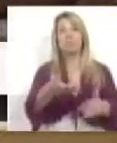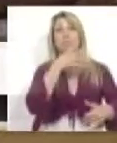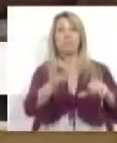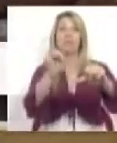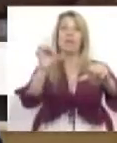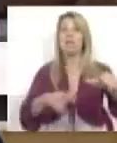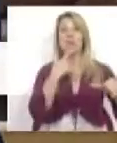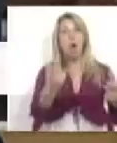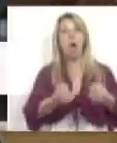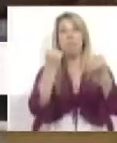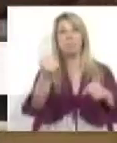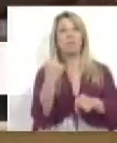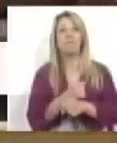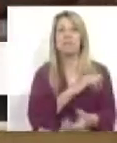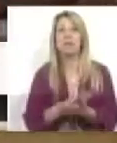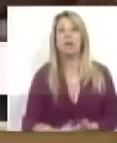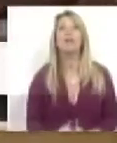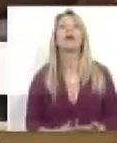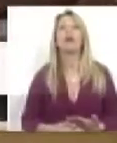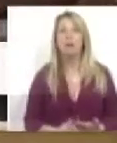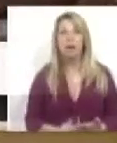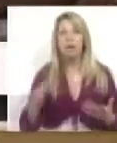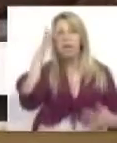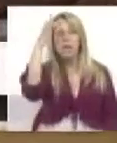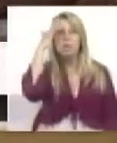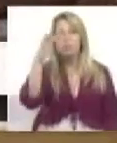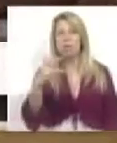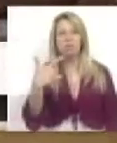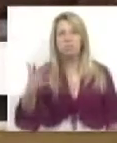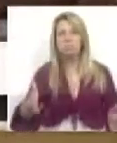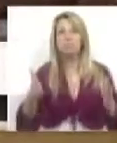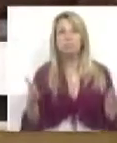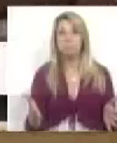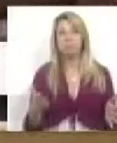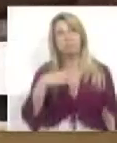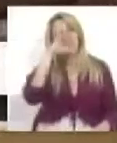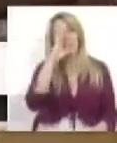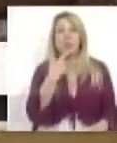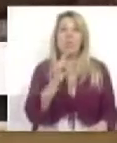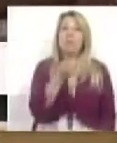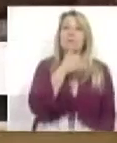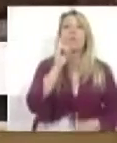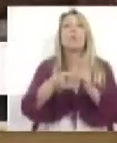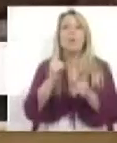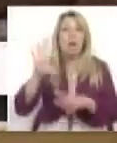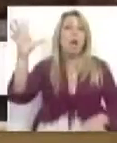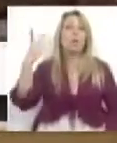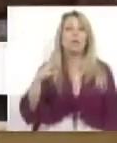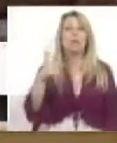de impotência. Não temos ilusões. Sabemos que não podemos determinar o que se passa nas Bahamas, mas